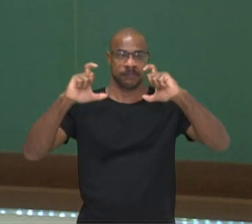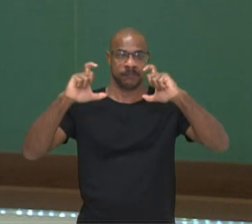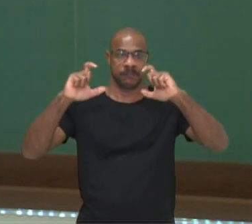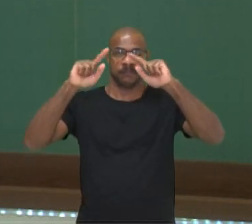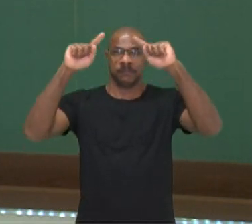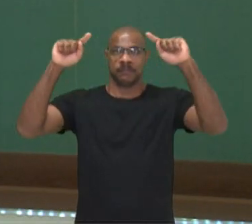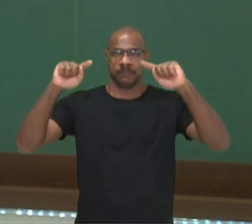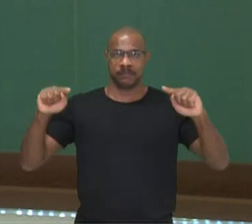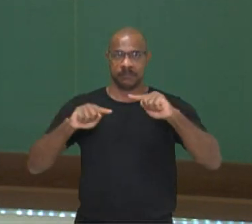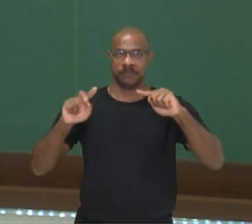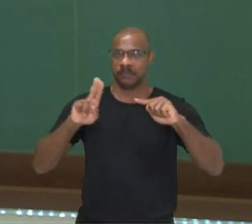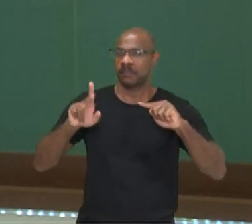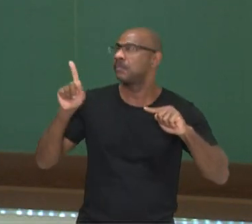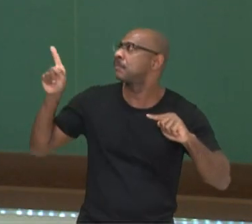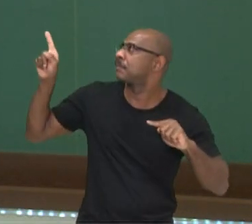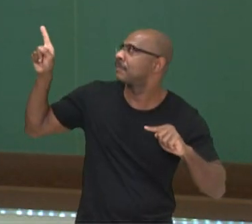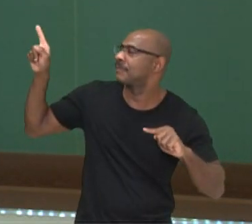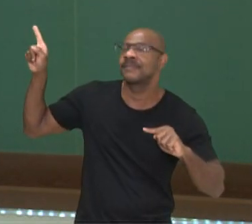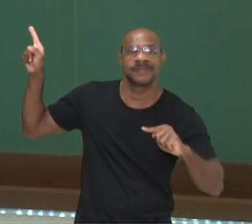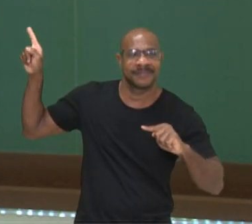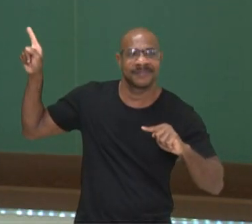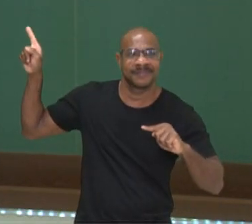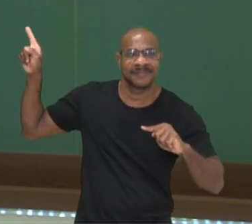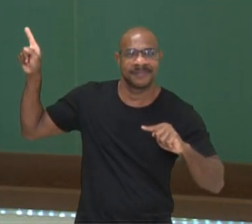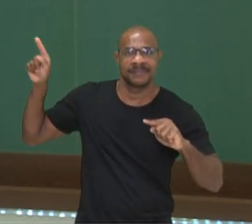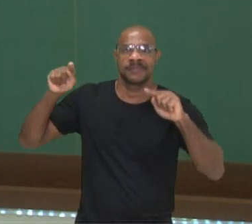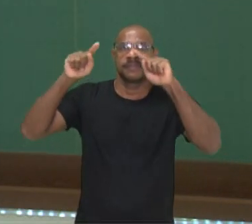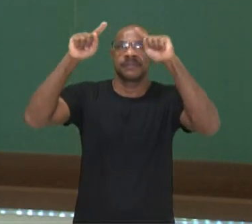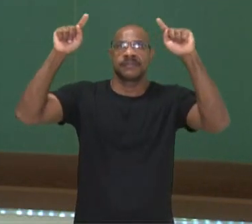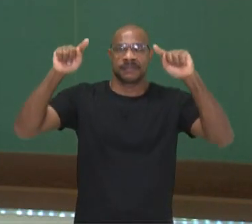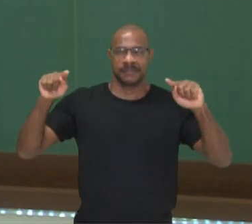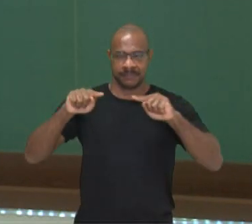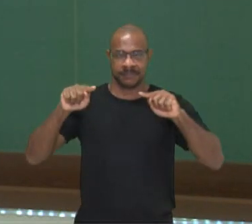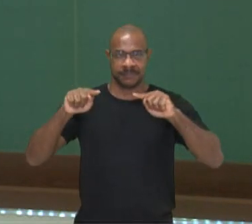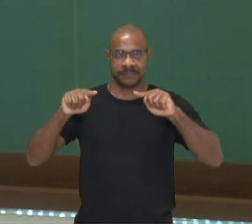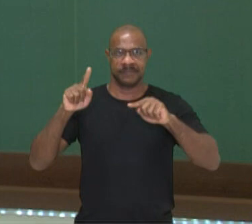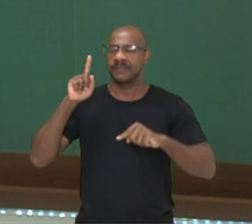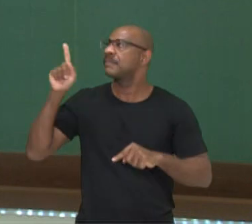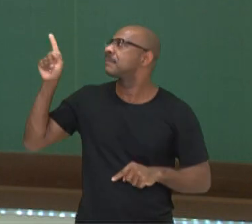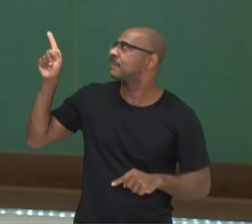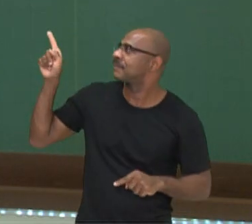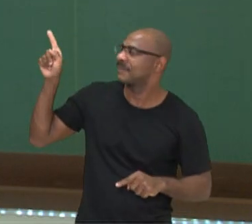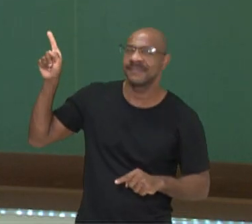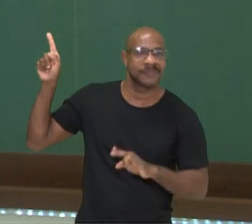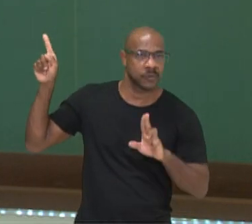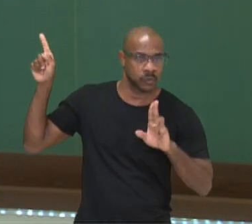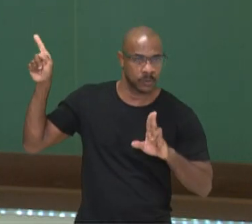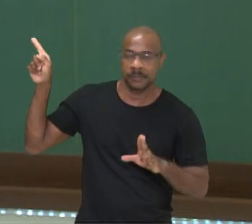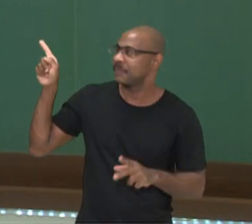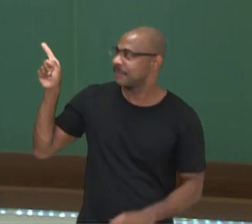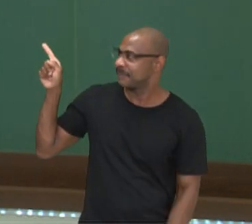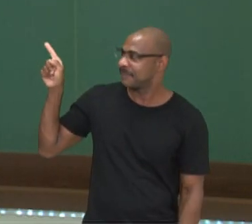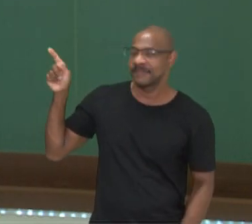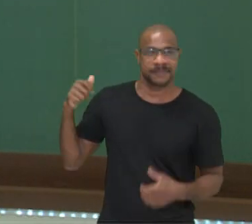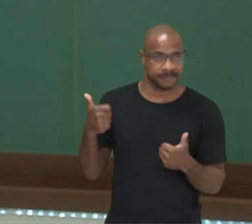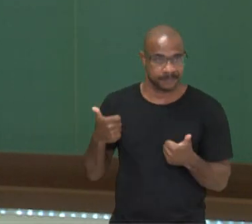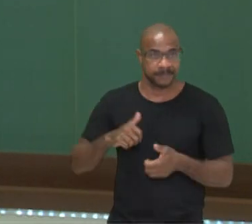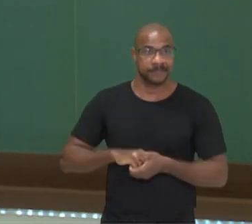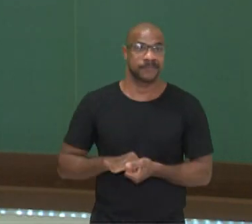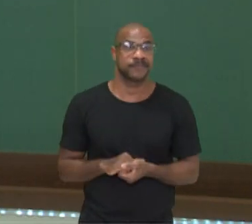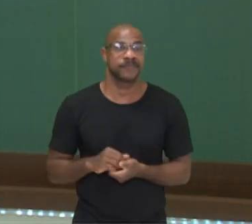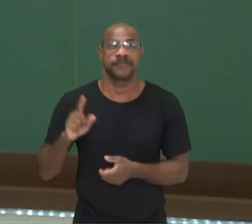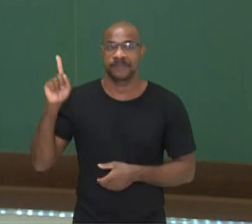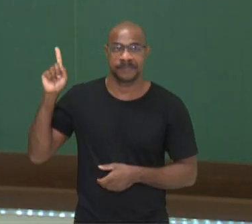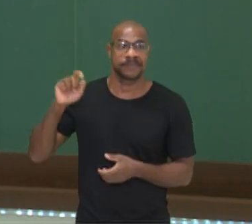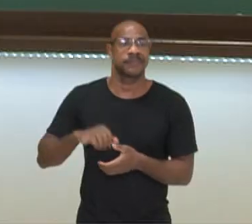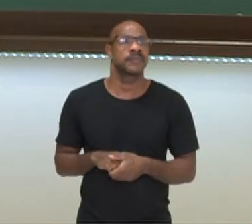ele parece os parênteses, mas ele é retinho aqui, ó, faz um biquinho ali. Então, eu tenho parênteses e tenho colchetes, tudo